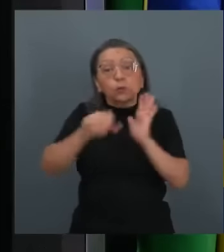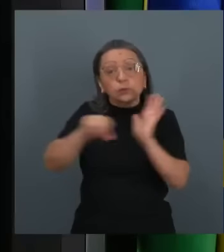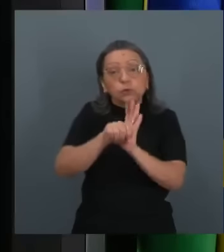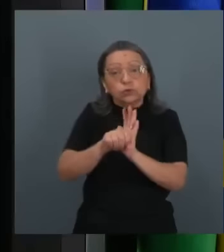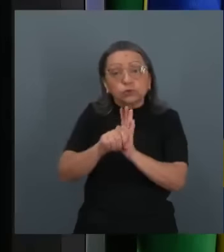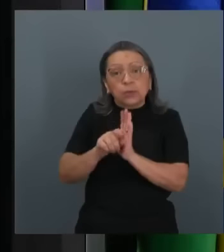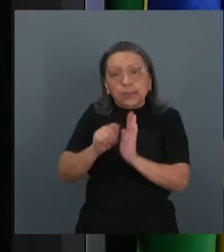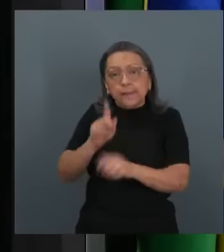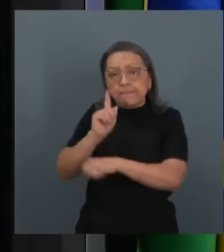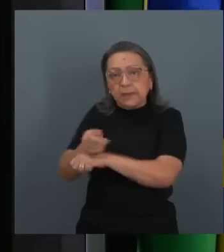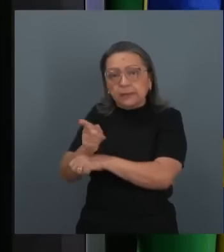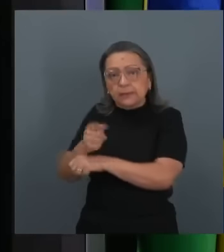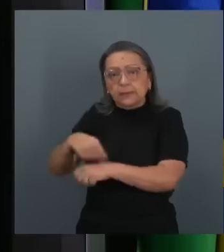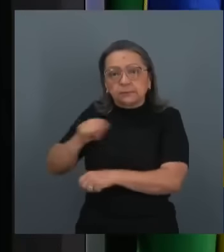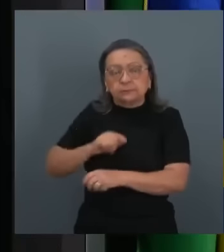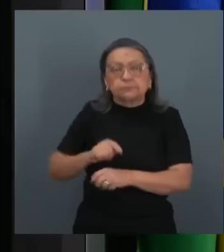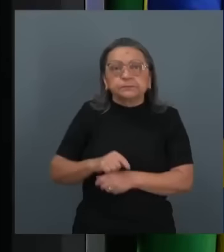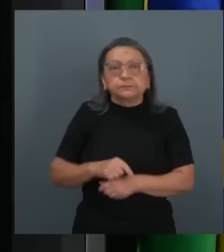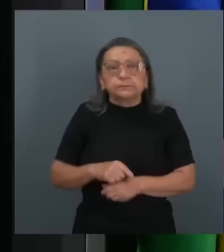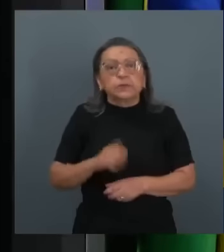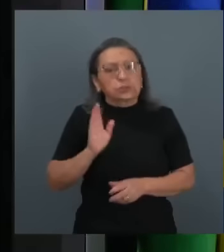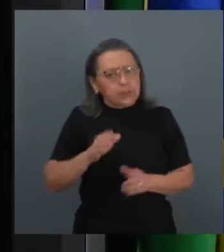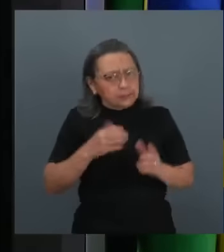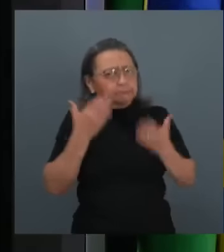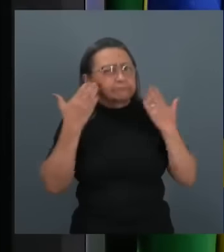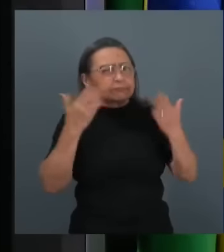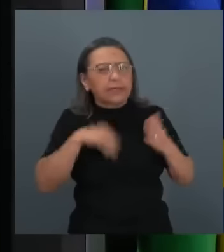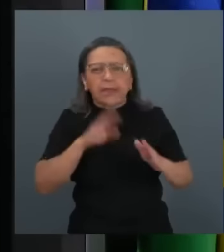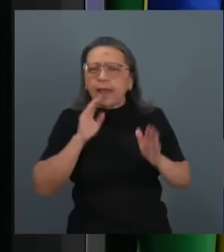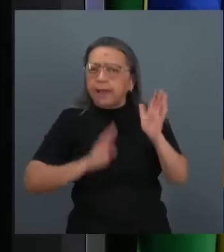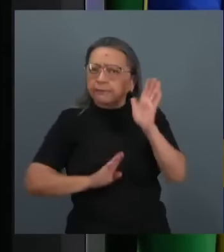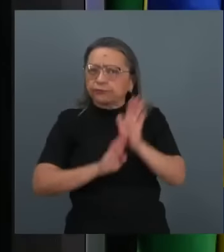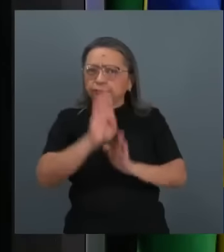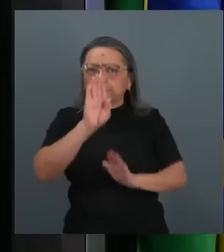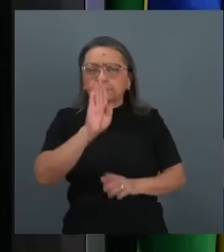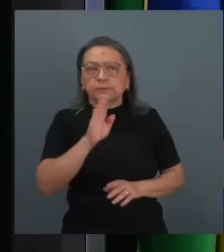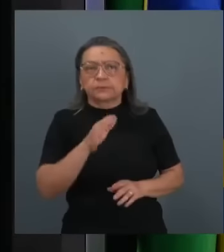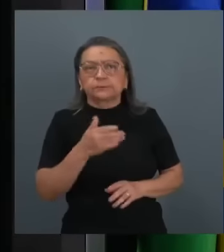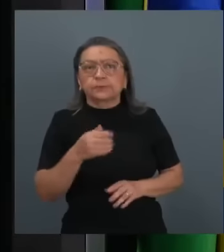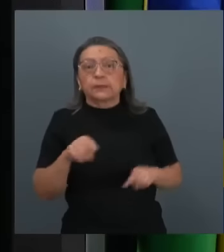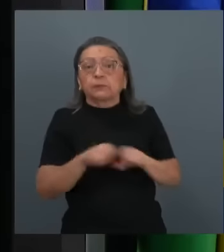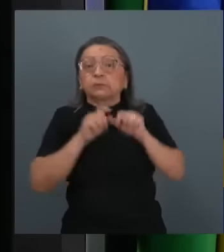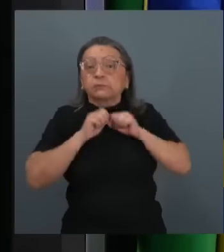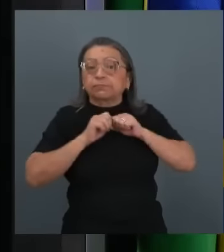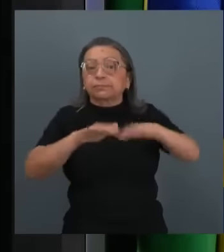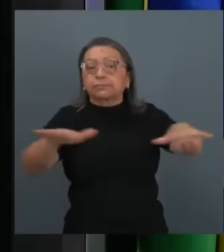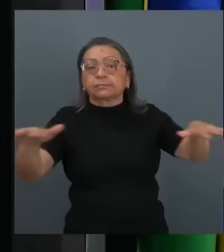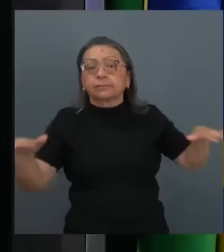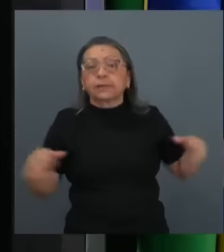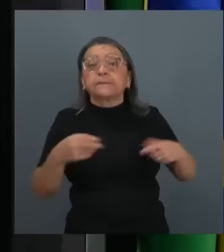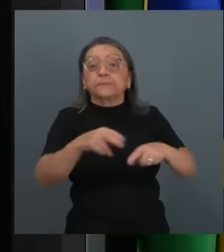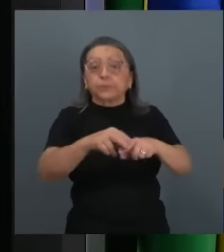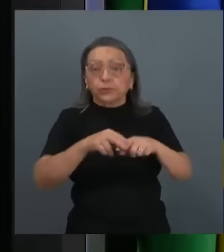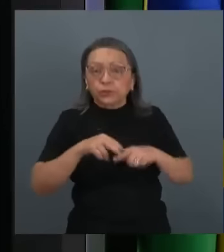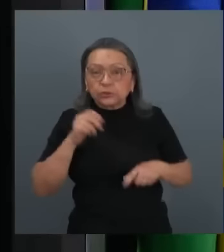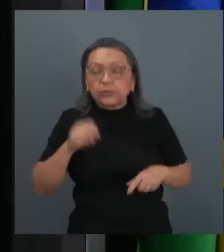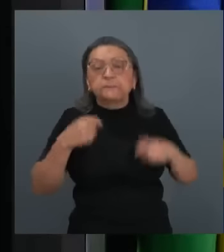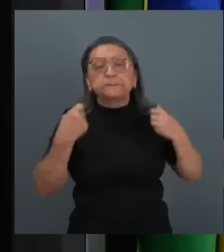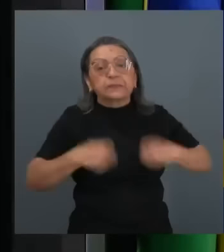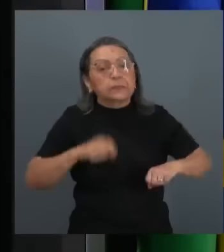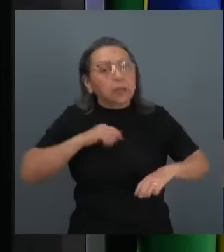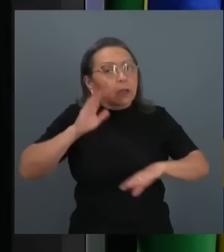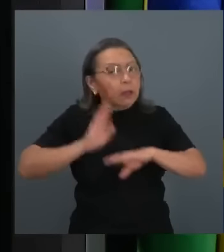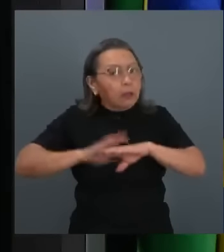60. Está sendo rápido, como está se alastrando. Por isso que tem que ter uma